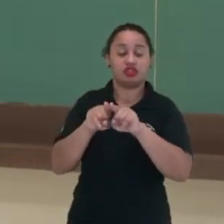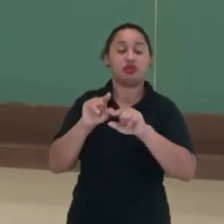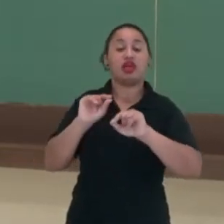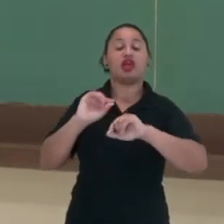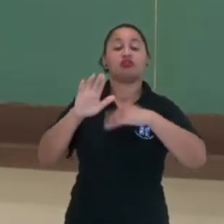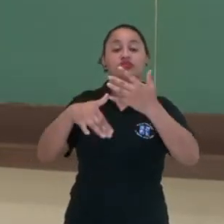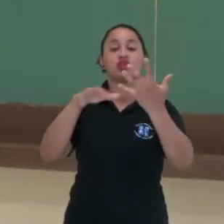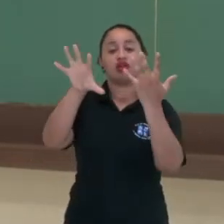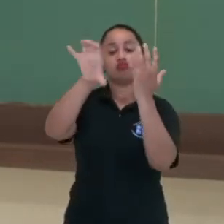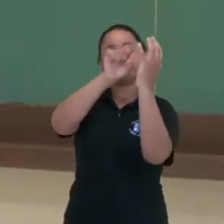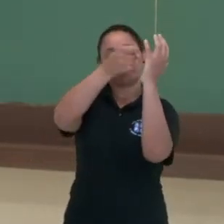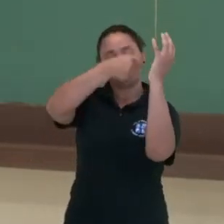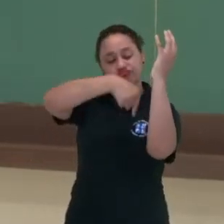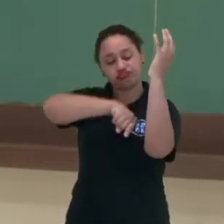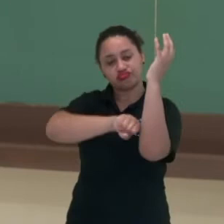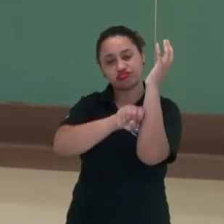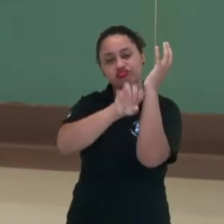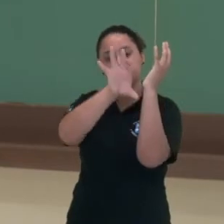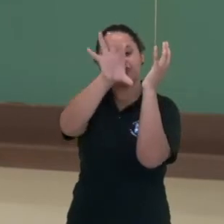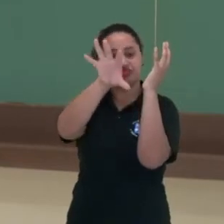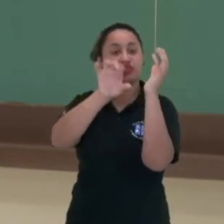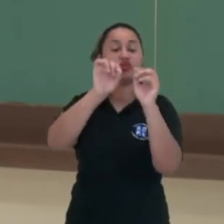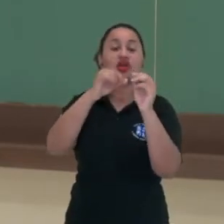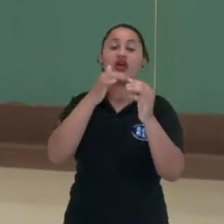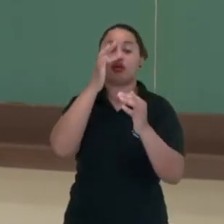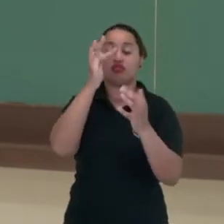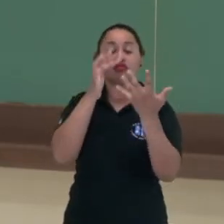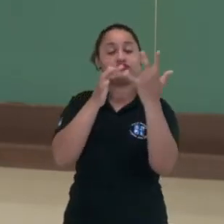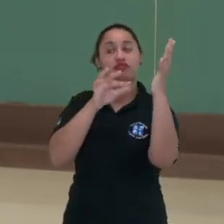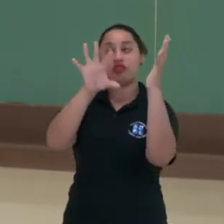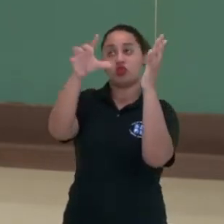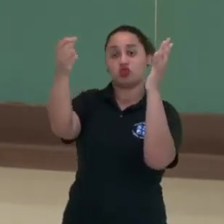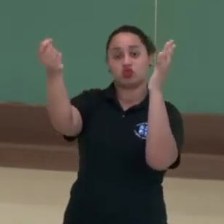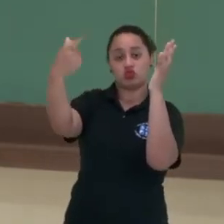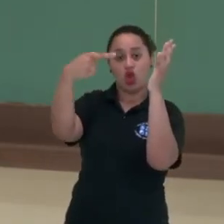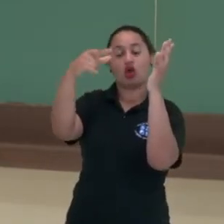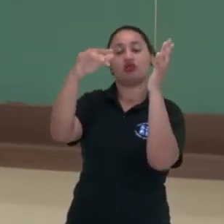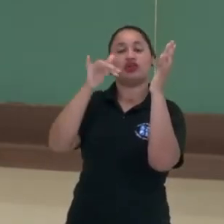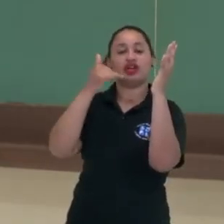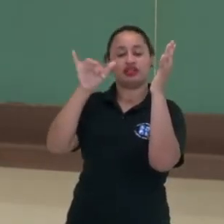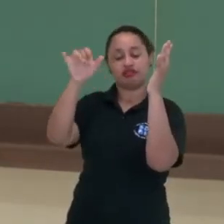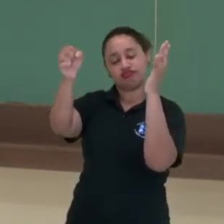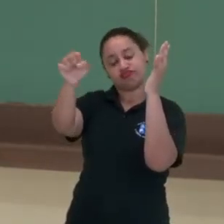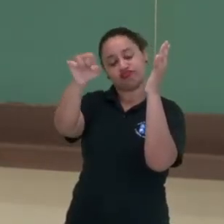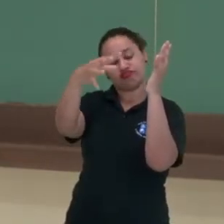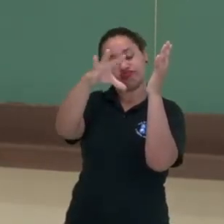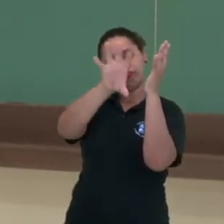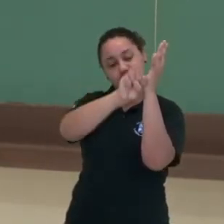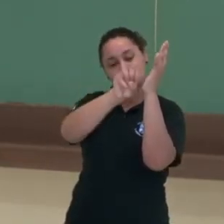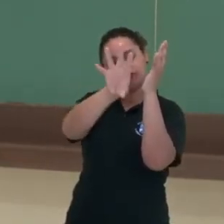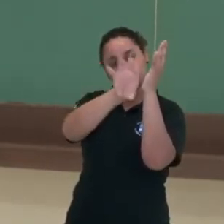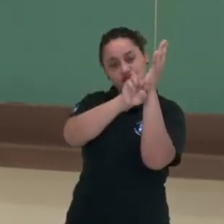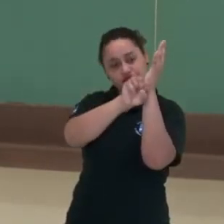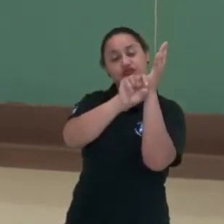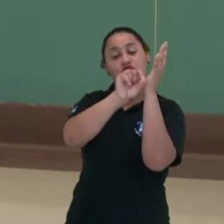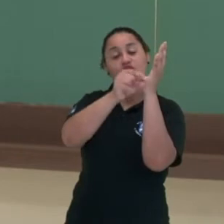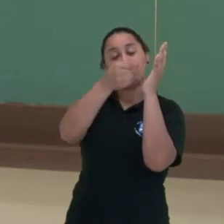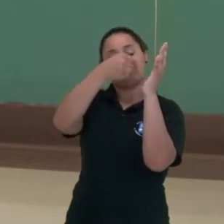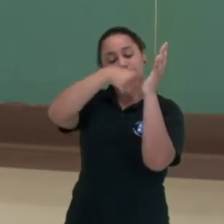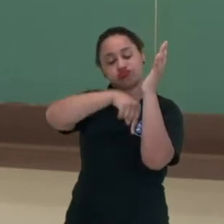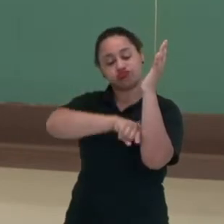fotossíntese. O que as plantas fazem? Elas pegam a energia solar e elas vão usar o